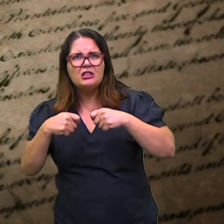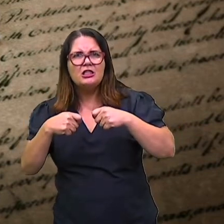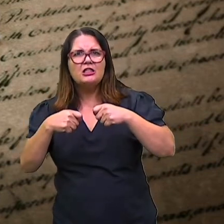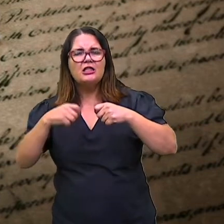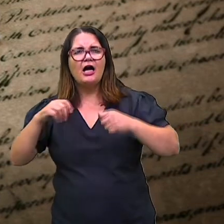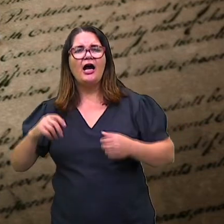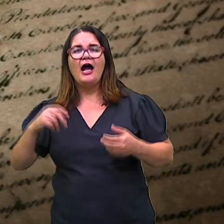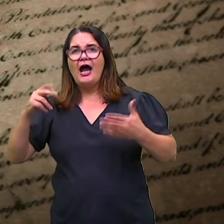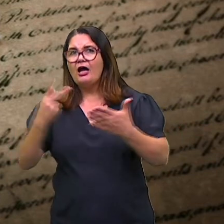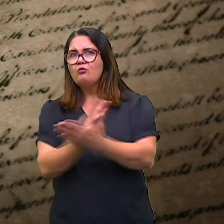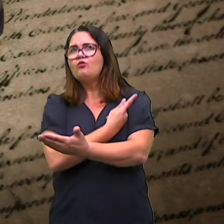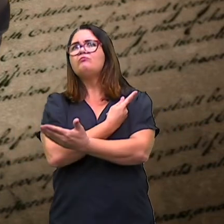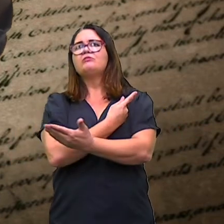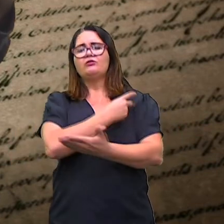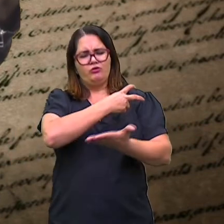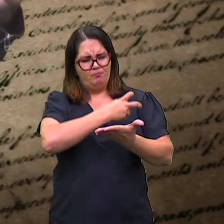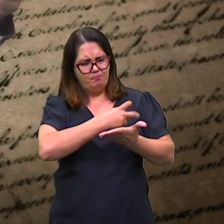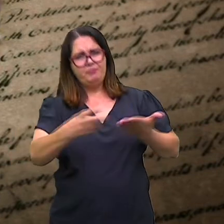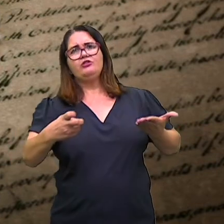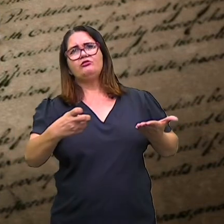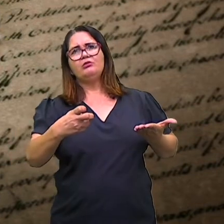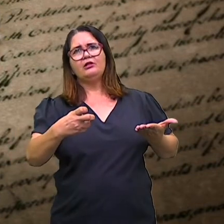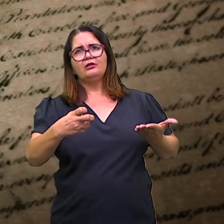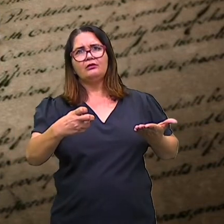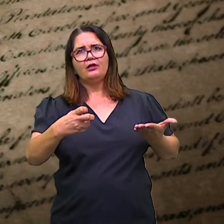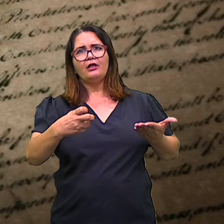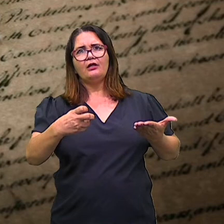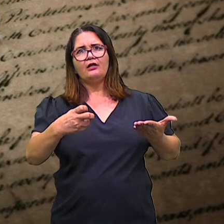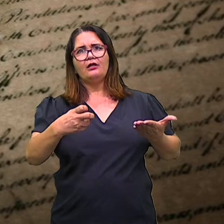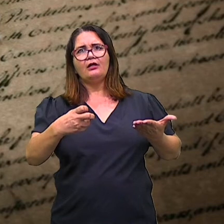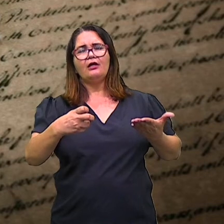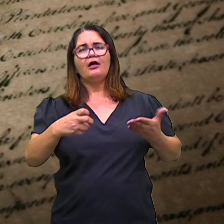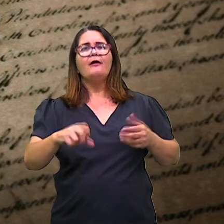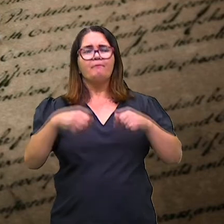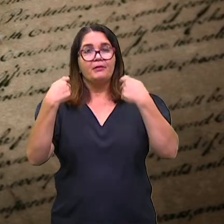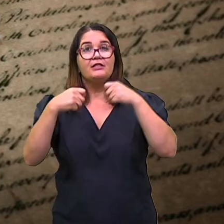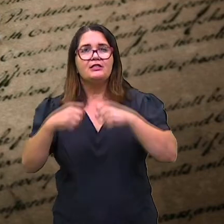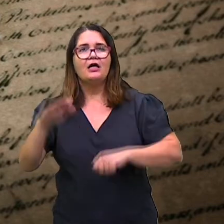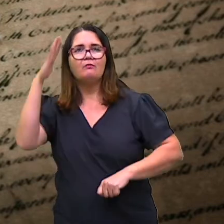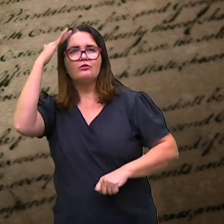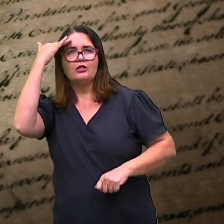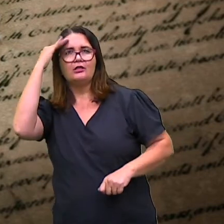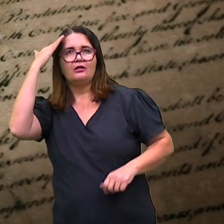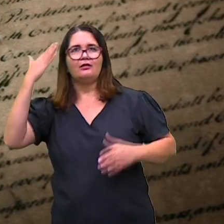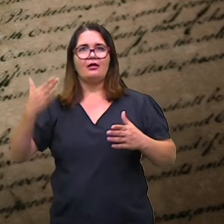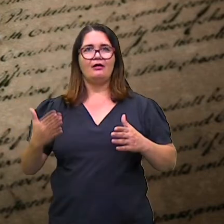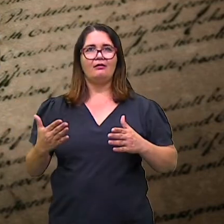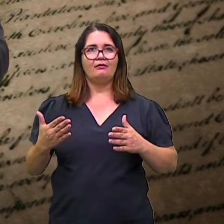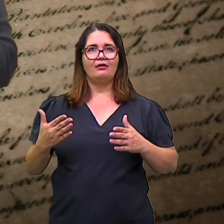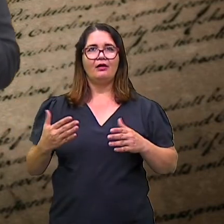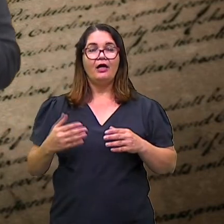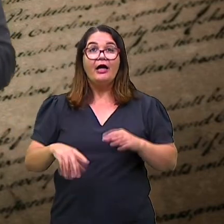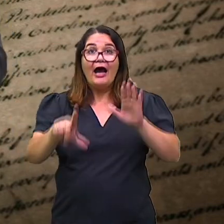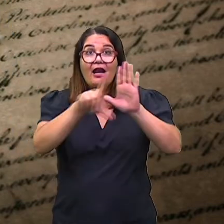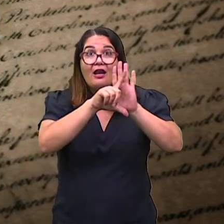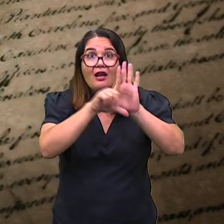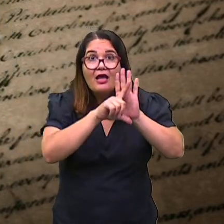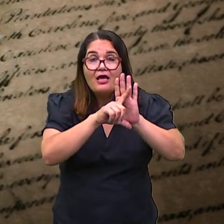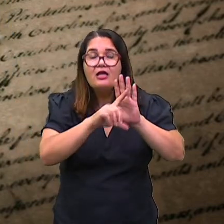pedi-la constantemente e para fazer valer essa lei, precisamos também ter